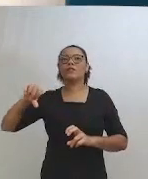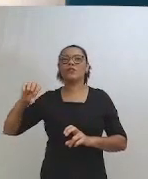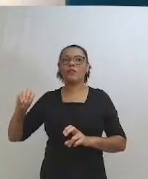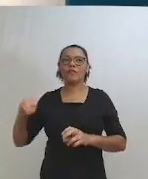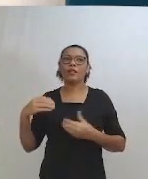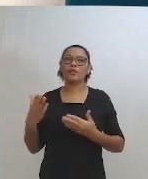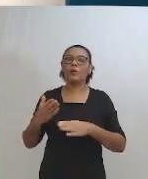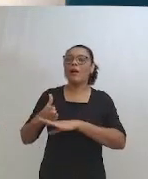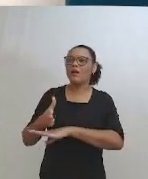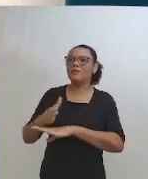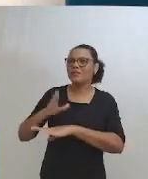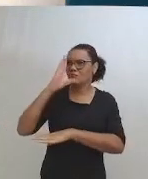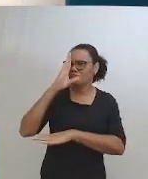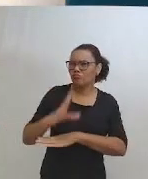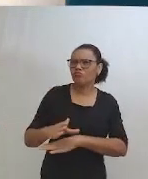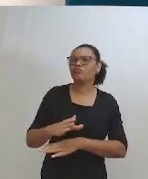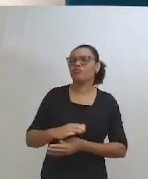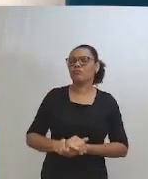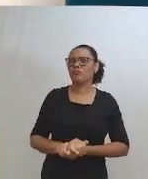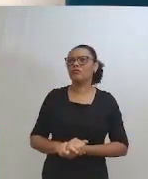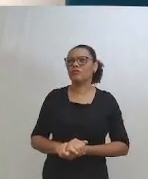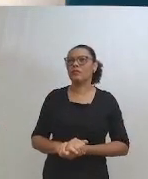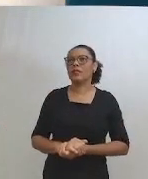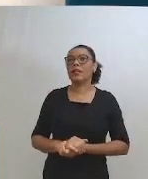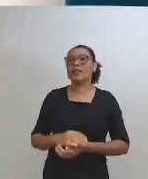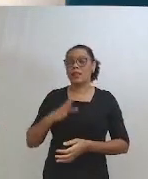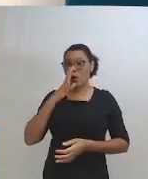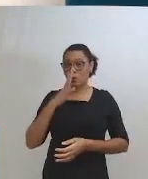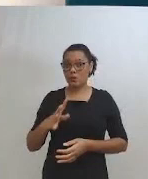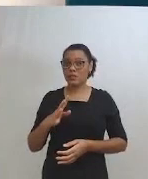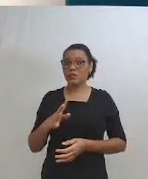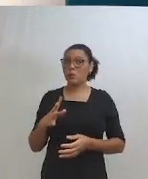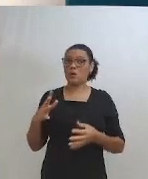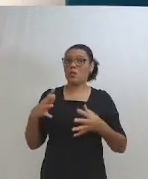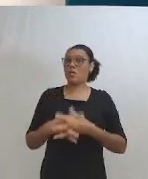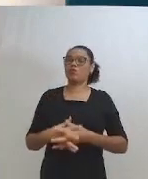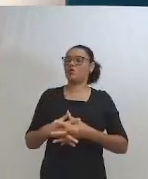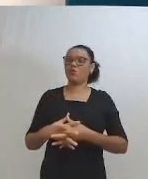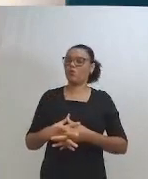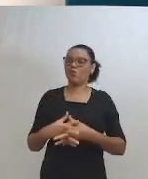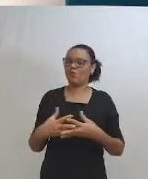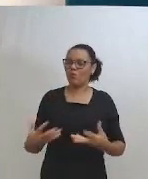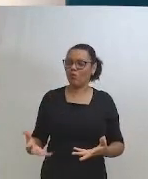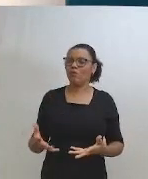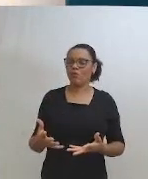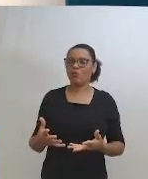pelo órgão da acusação que não se confunde com a representação fiscal para fins penais